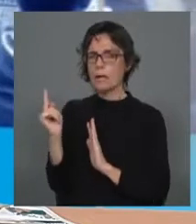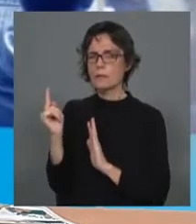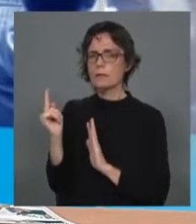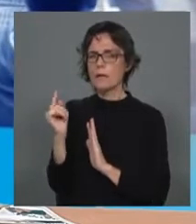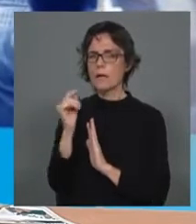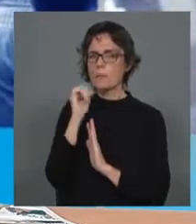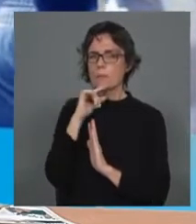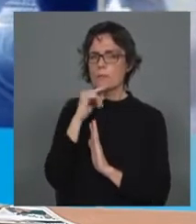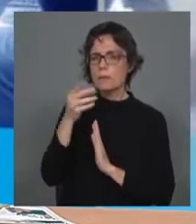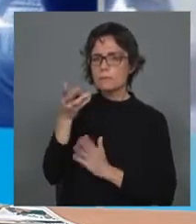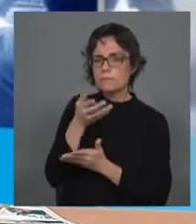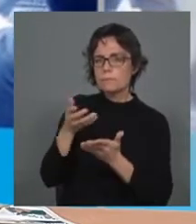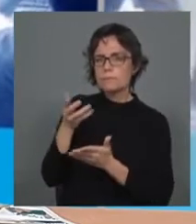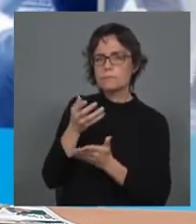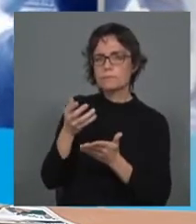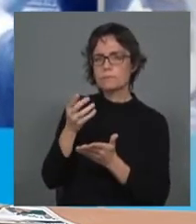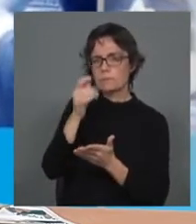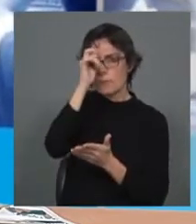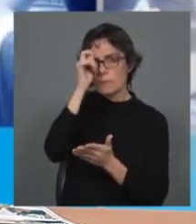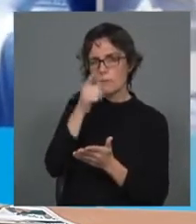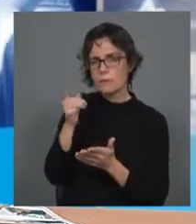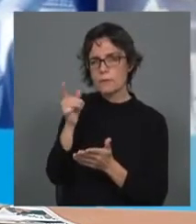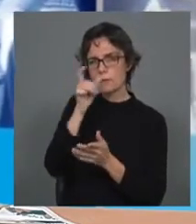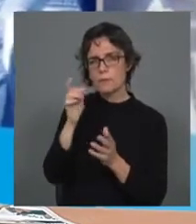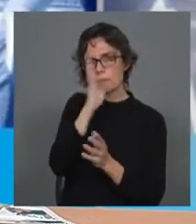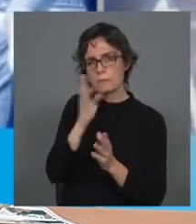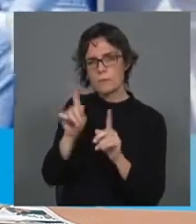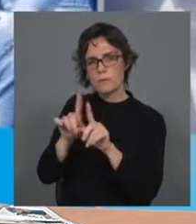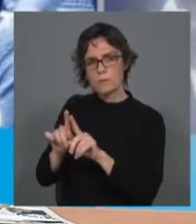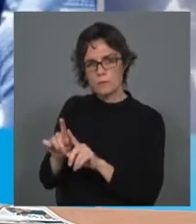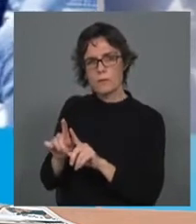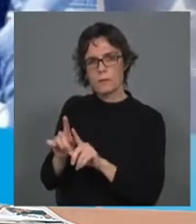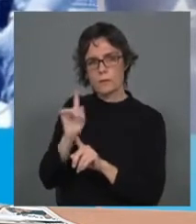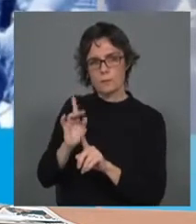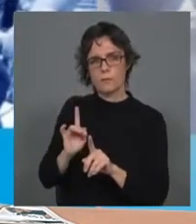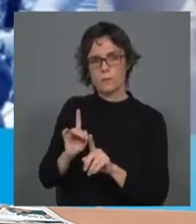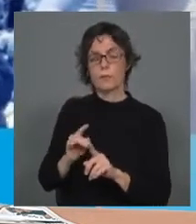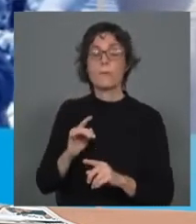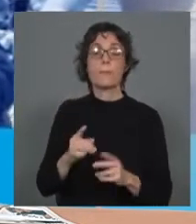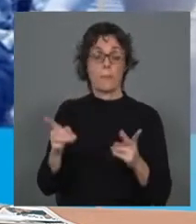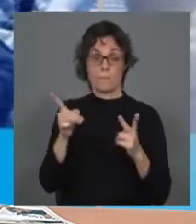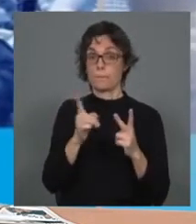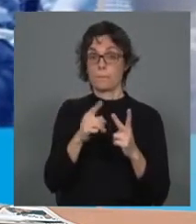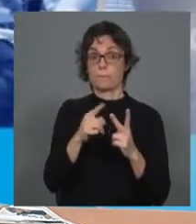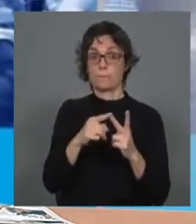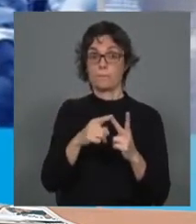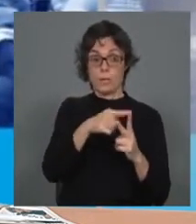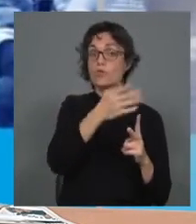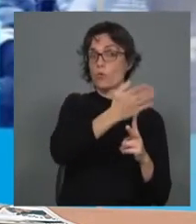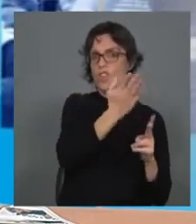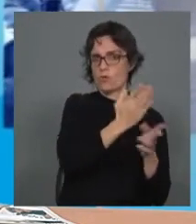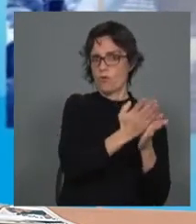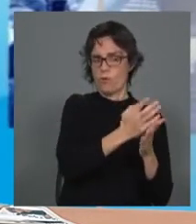convivência melhor entre pessoas de tradições religiosas diferentes. Mas também não só nas escolas, isso mesmo